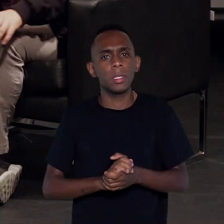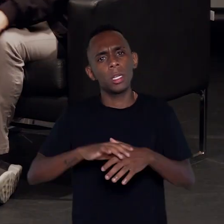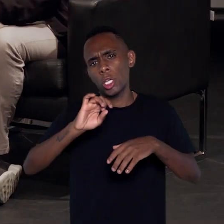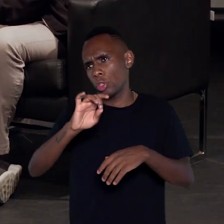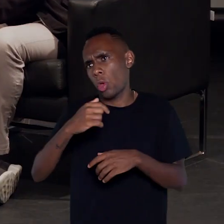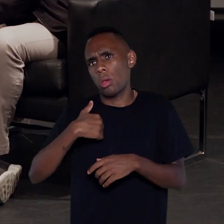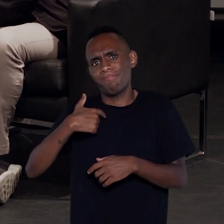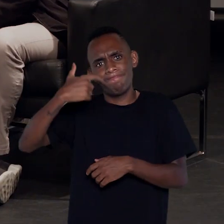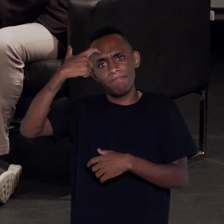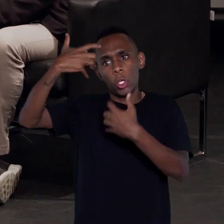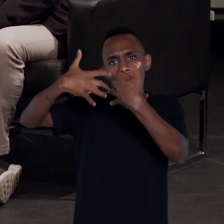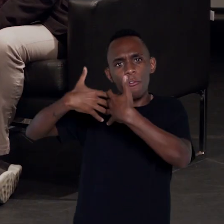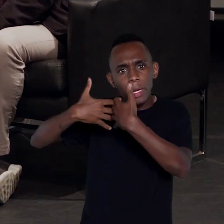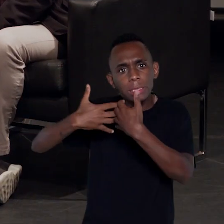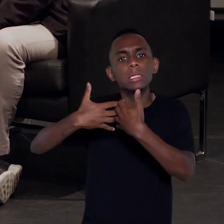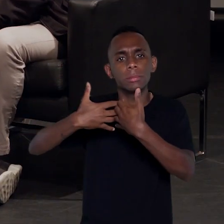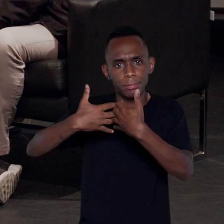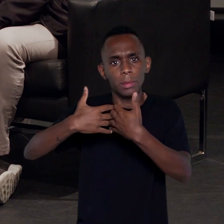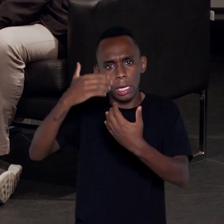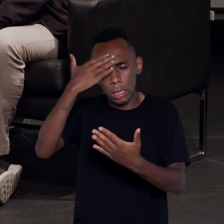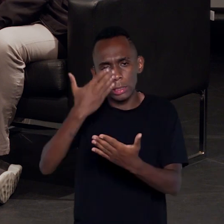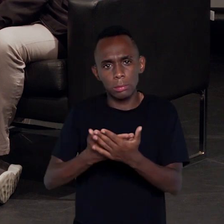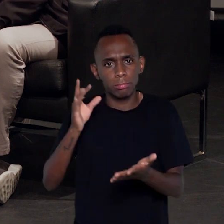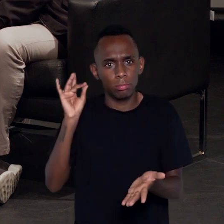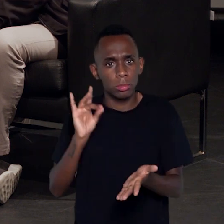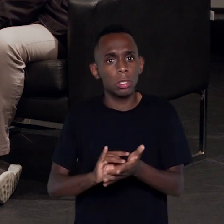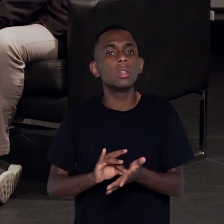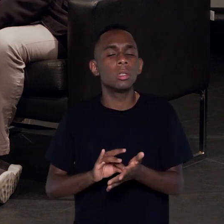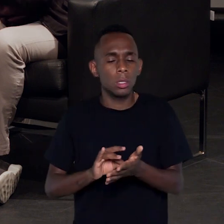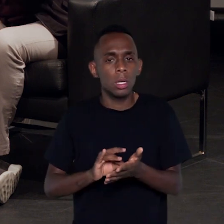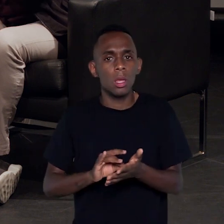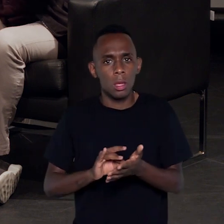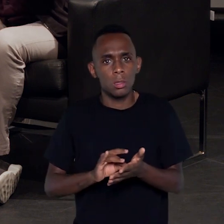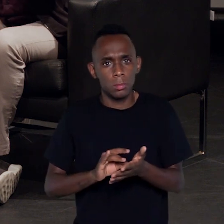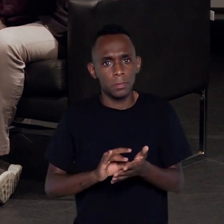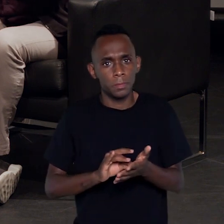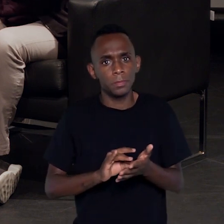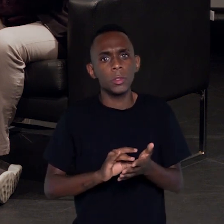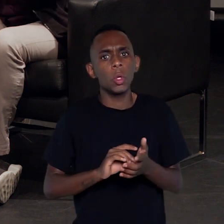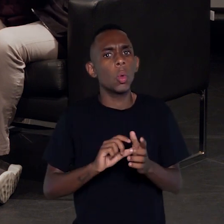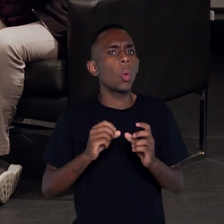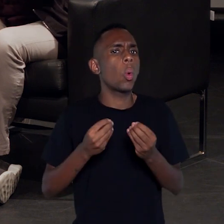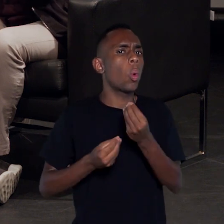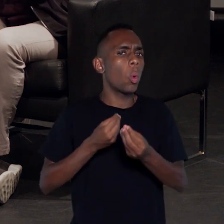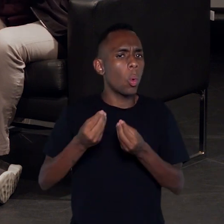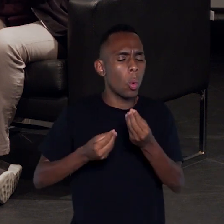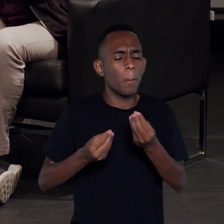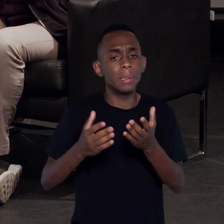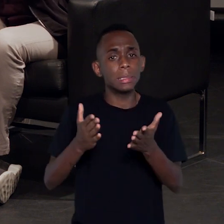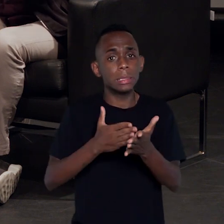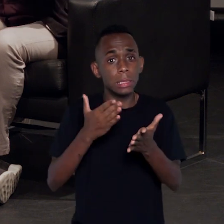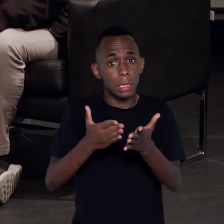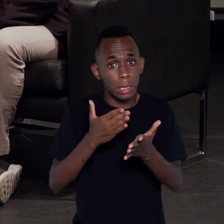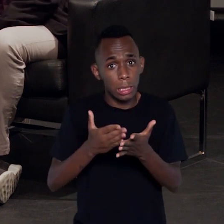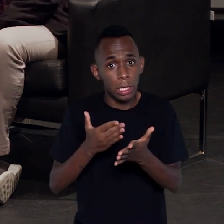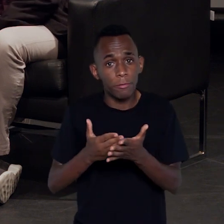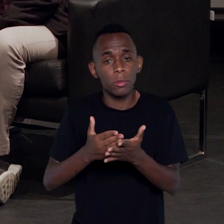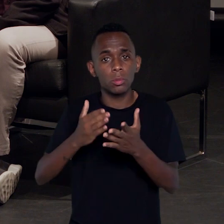isso que me faz pensar, que me faz justificar, Afonso, que é que fez esse